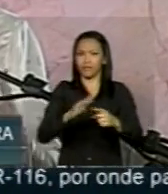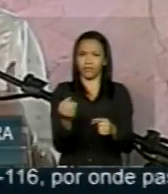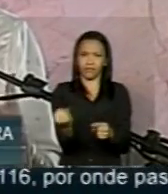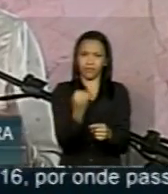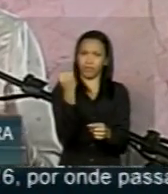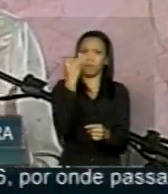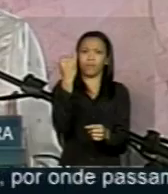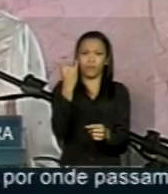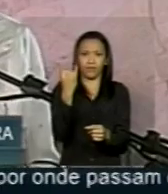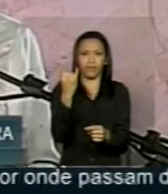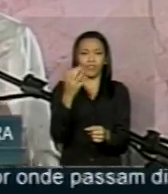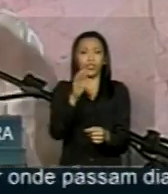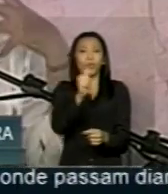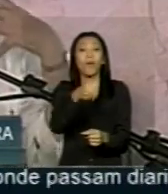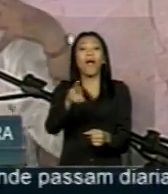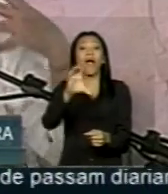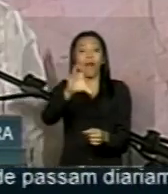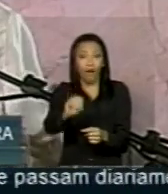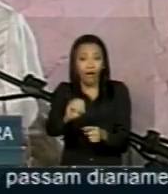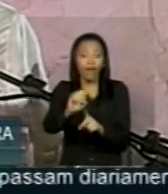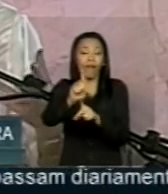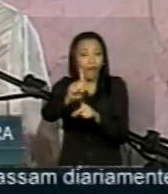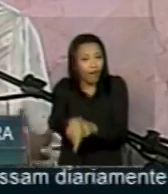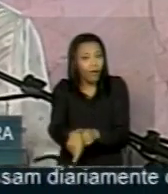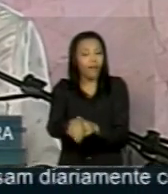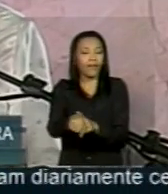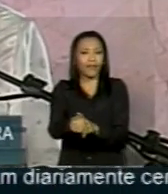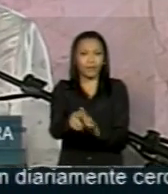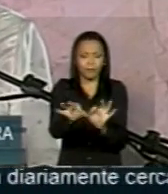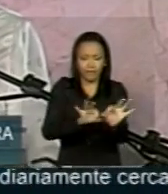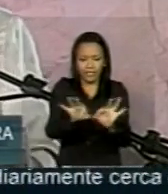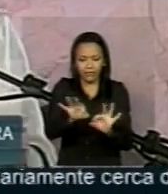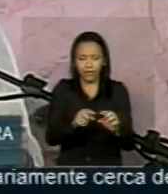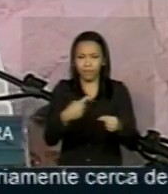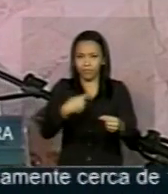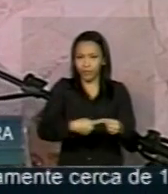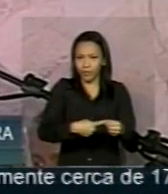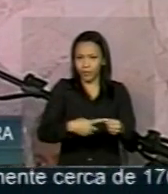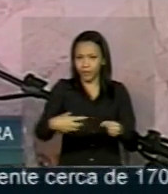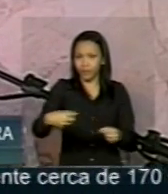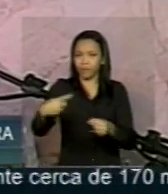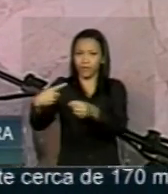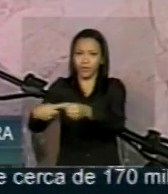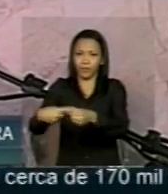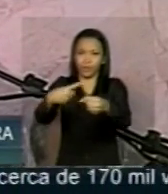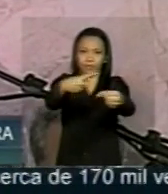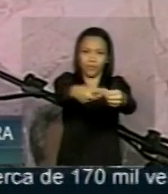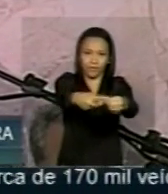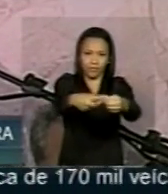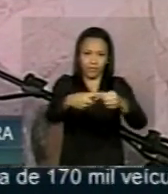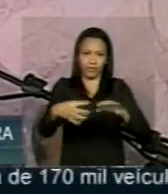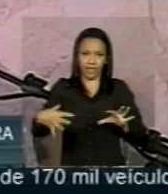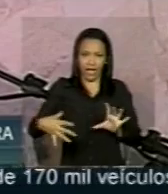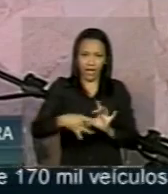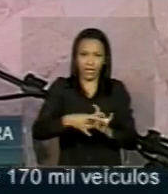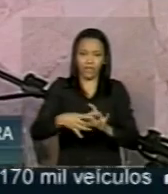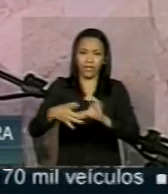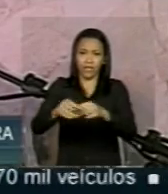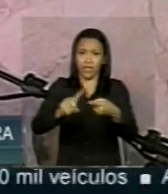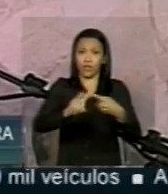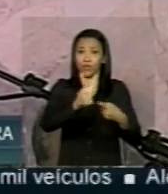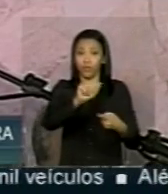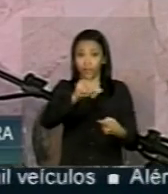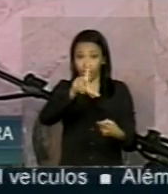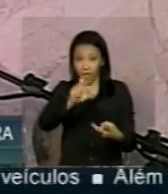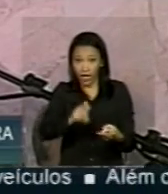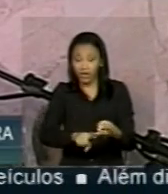Ela é como se fosse um sistema que vai irrigar o tráfego da Serra, do Vale dos Sinos, do